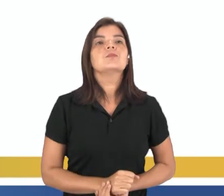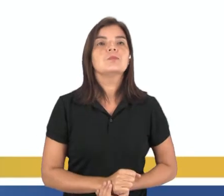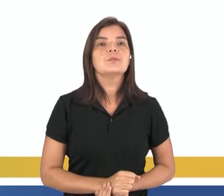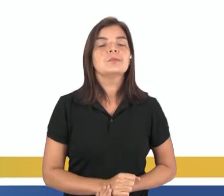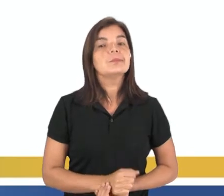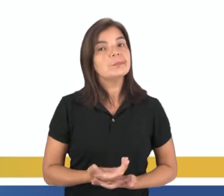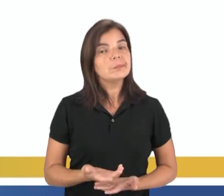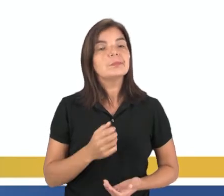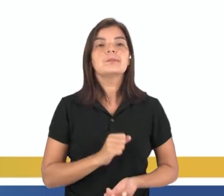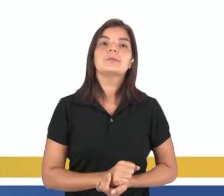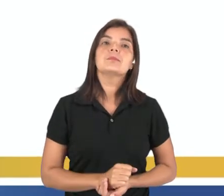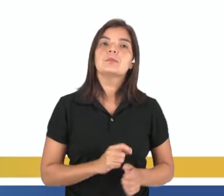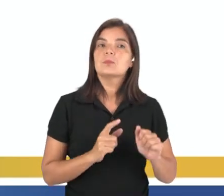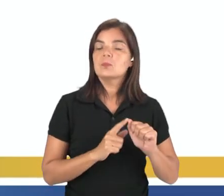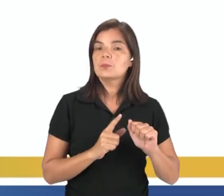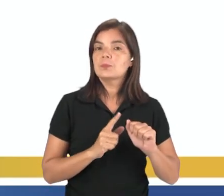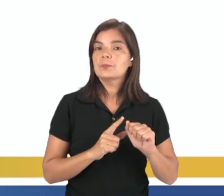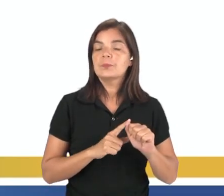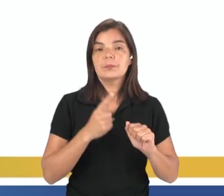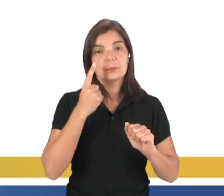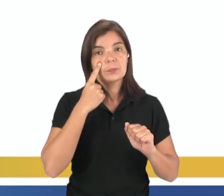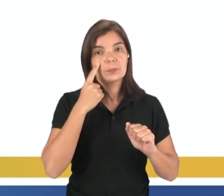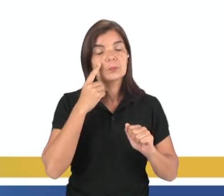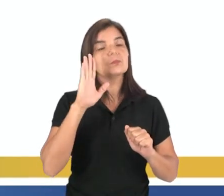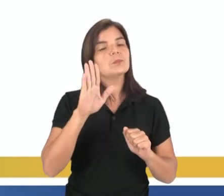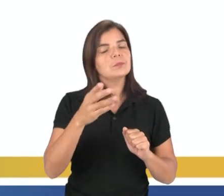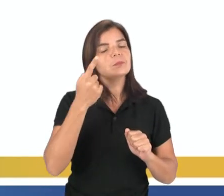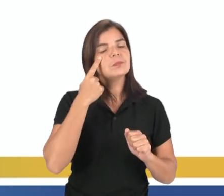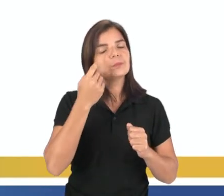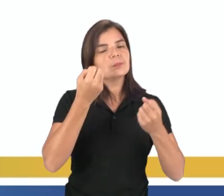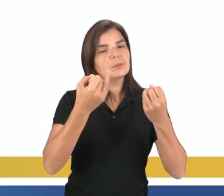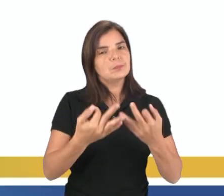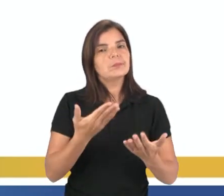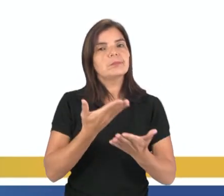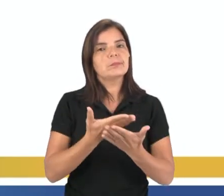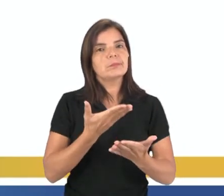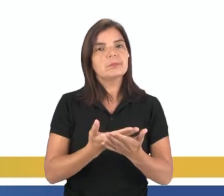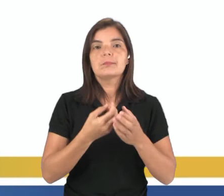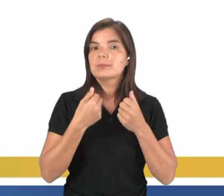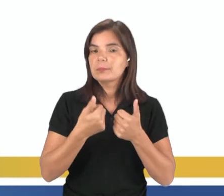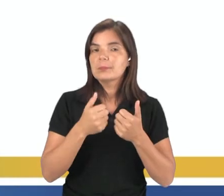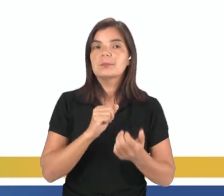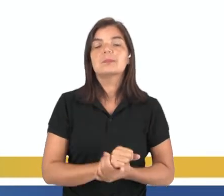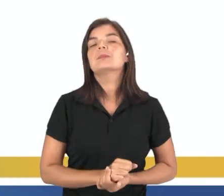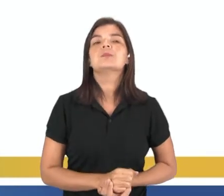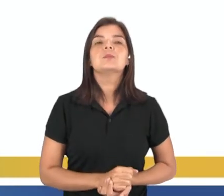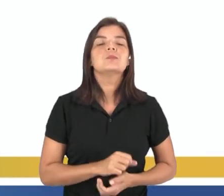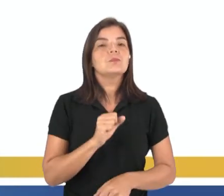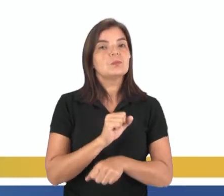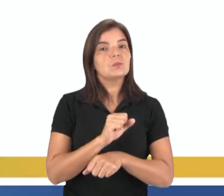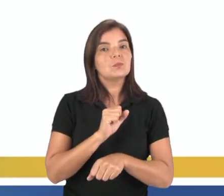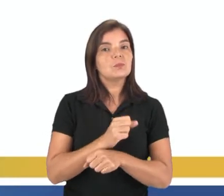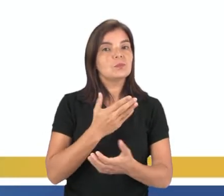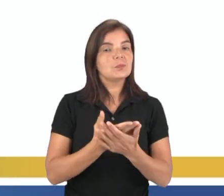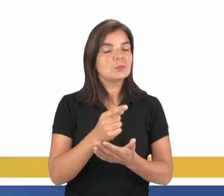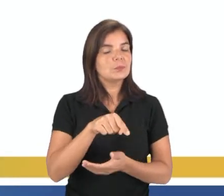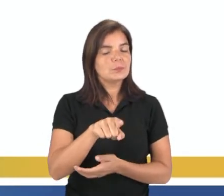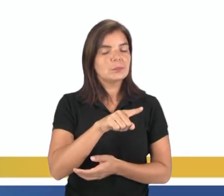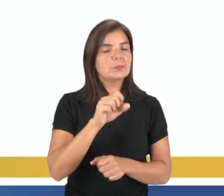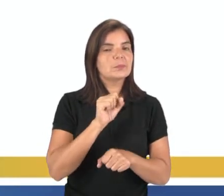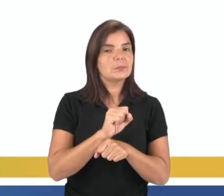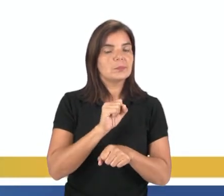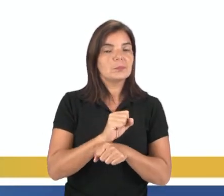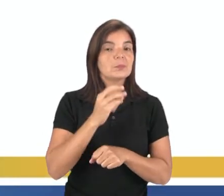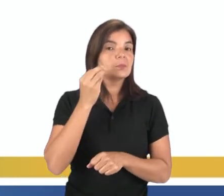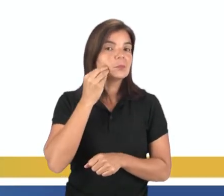tempo atmosférico, tá? Então vejam aí que são questões que nós já comentamos durante a aula, tá bom? Bora lá, dê uma pausa aí na aula, se você puder,